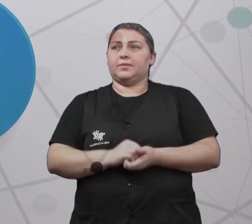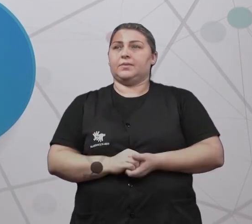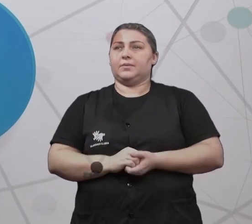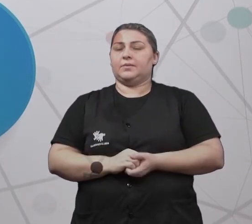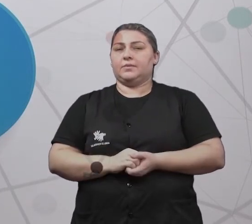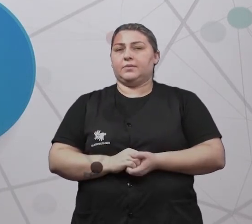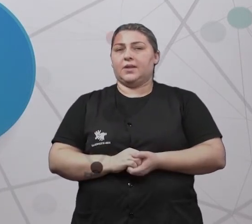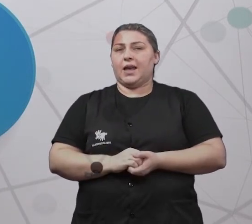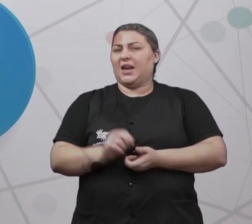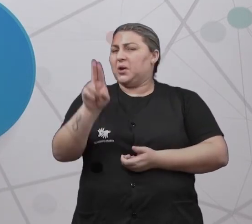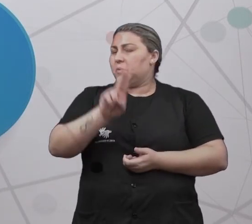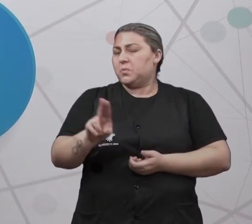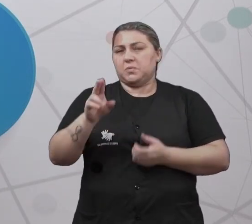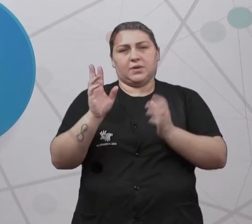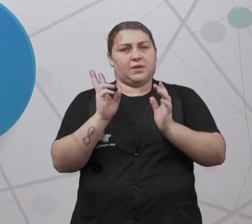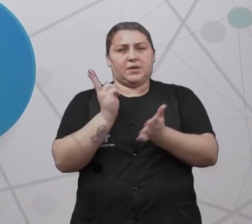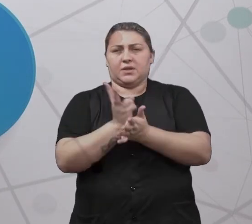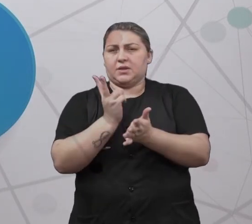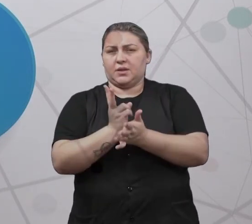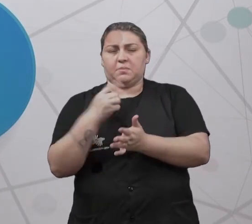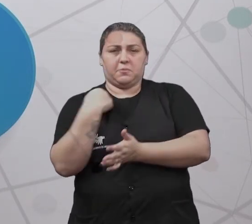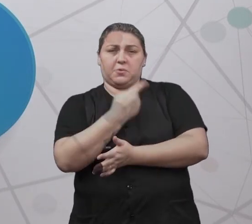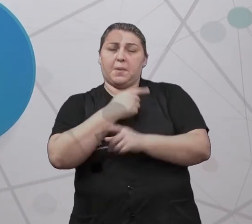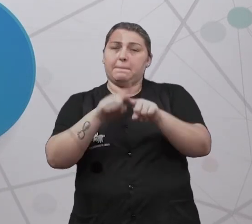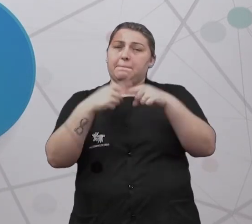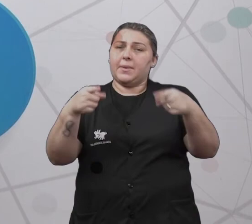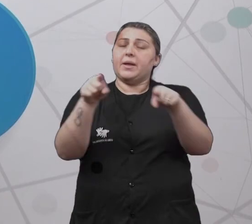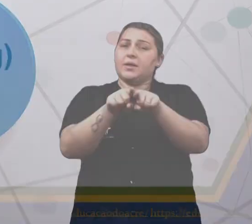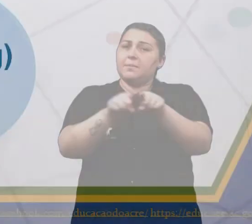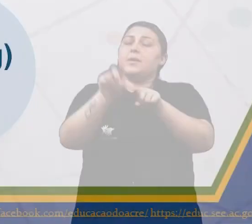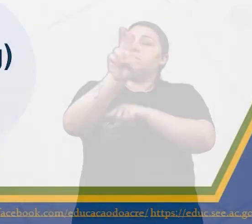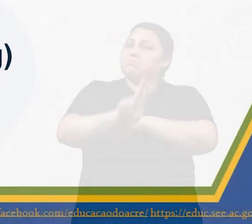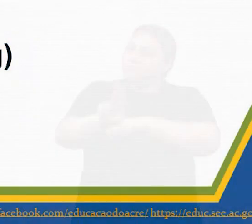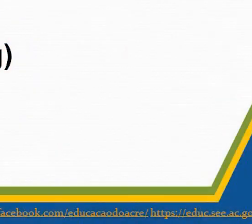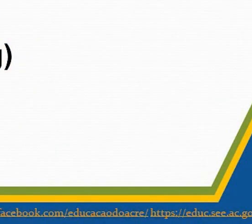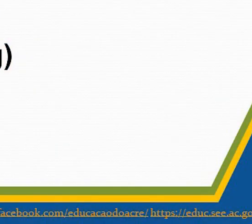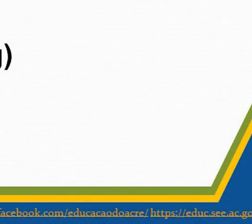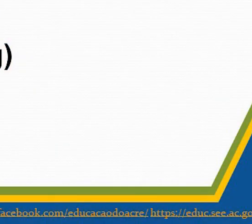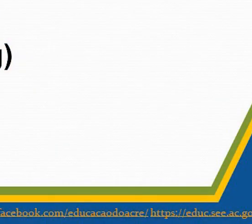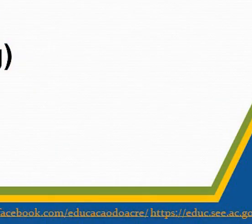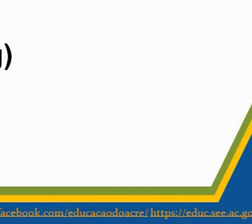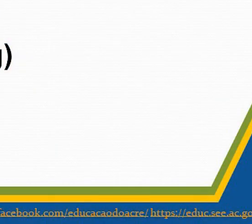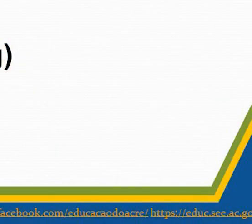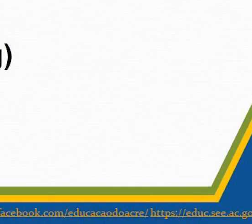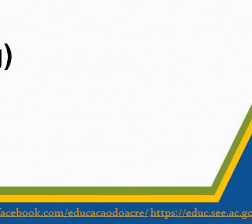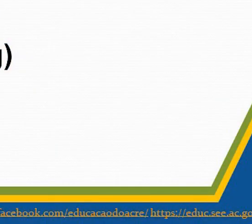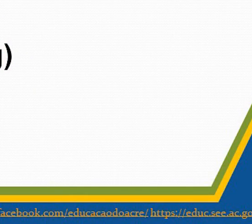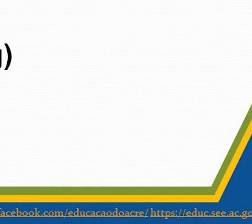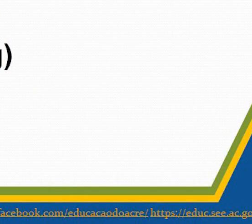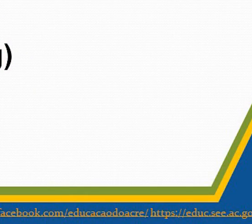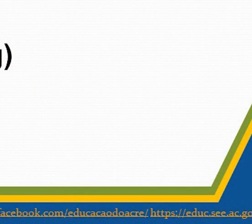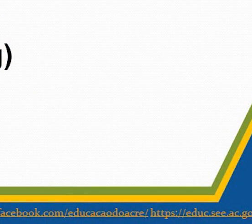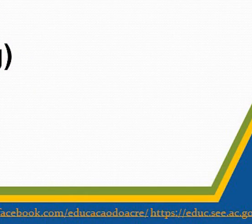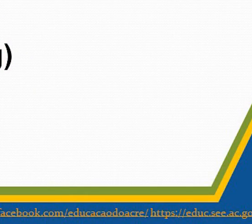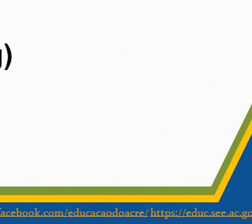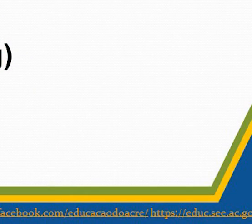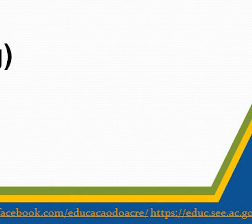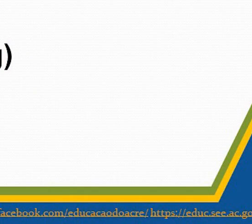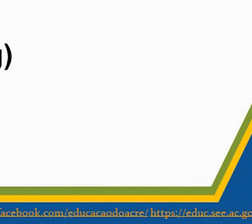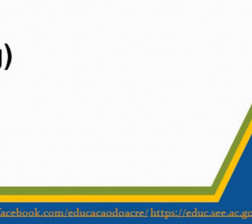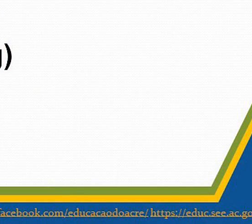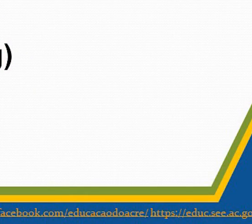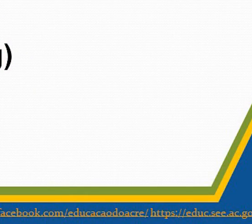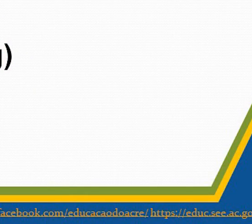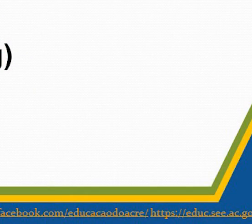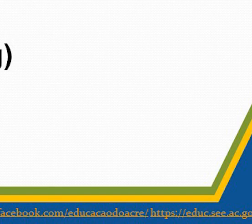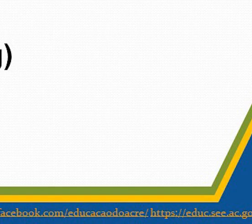são tão usuais por nós, né? Mas elas também são utilizadas em muitas situações, como